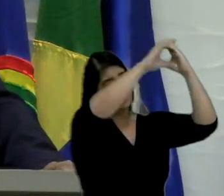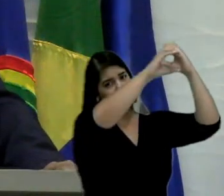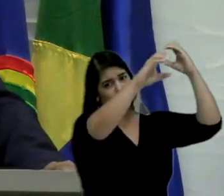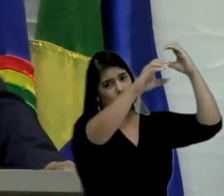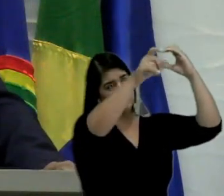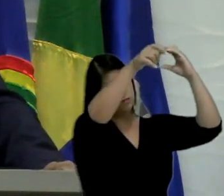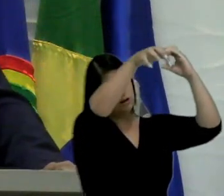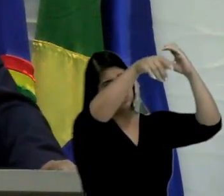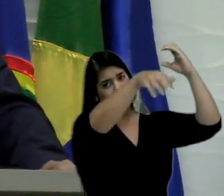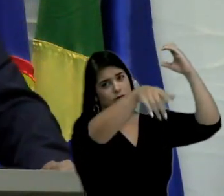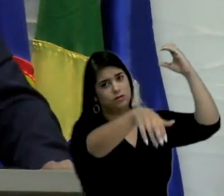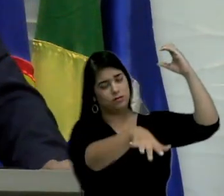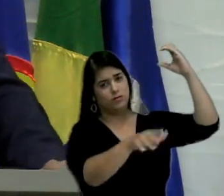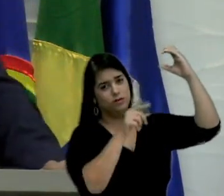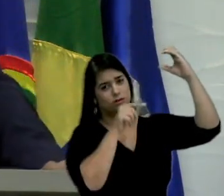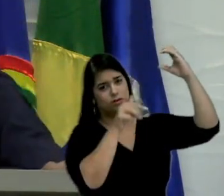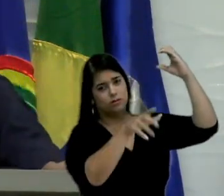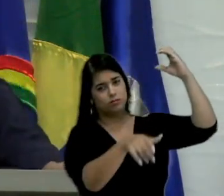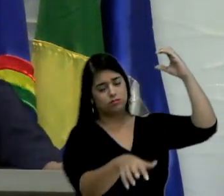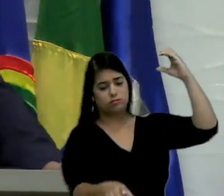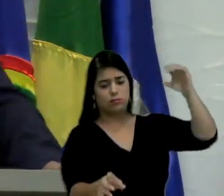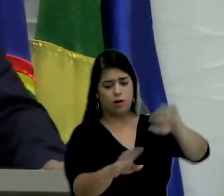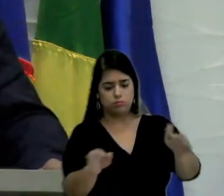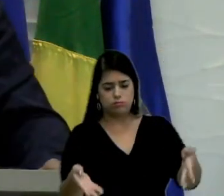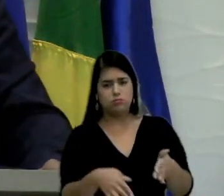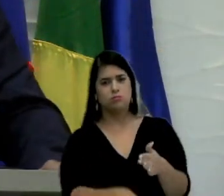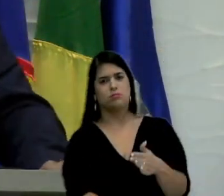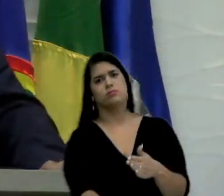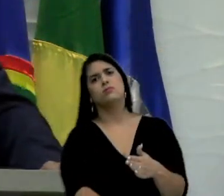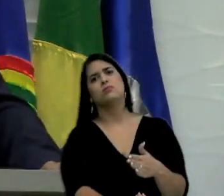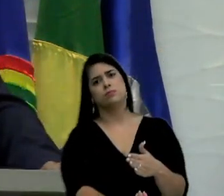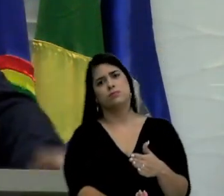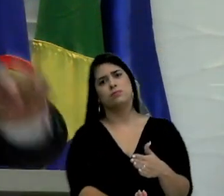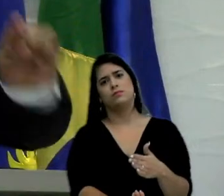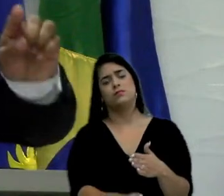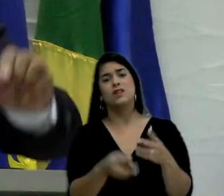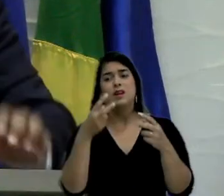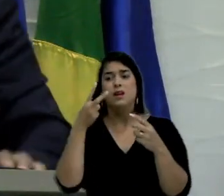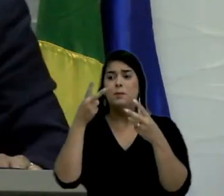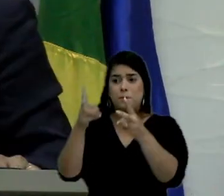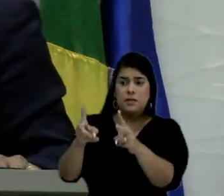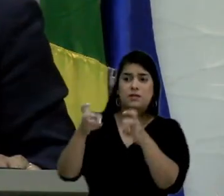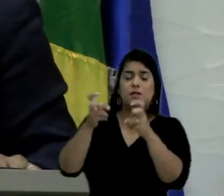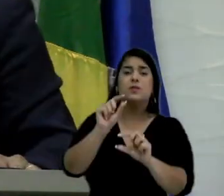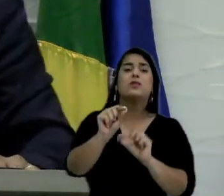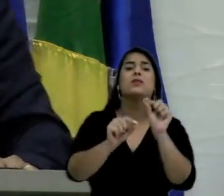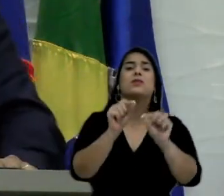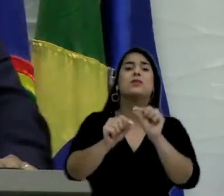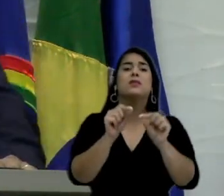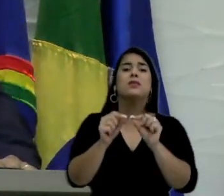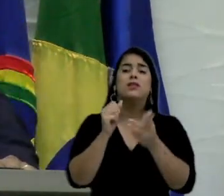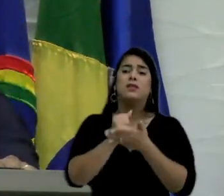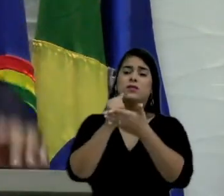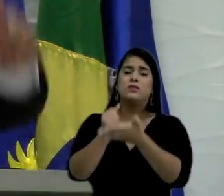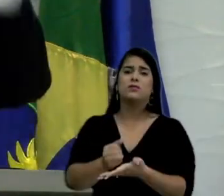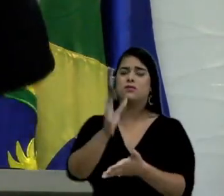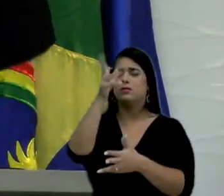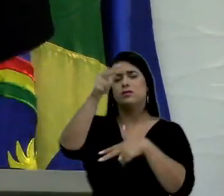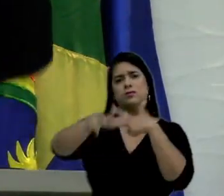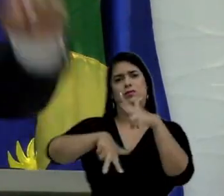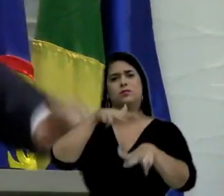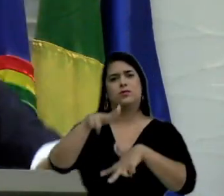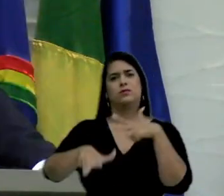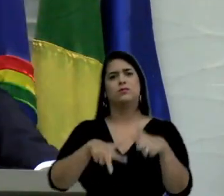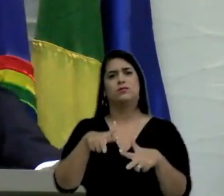de eleição veja quem tá trabalhando pro someto do Una você vê hoje no dia de hoje o